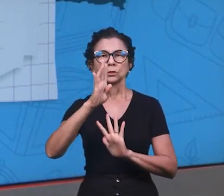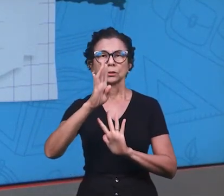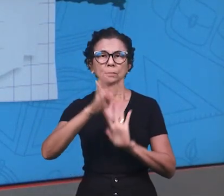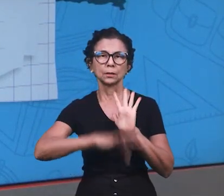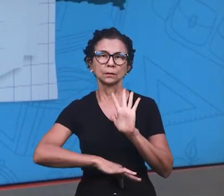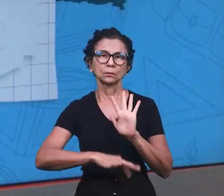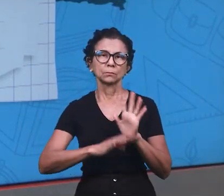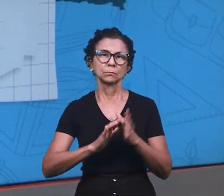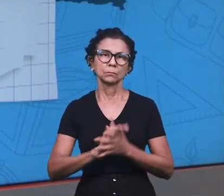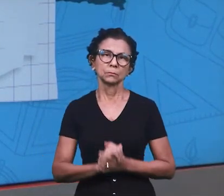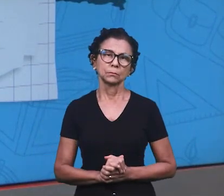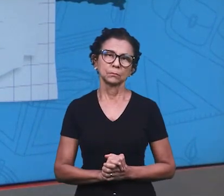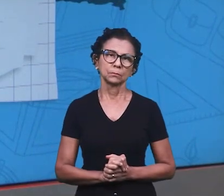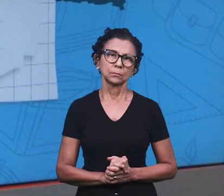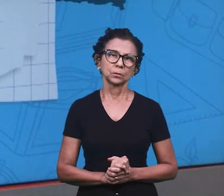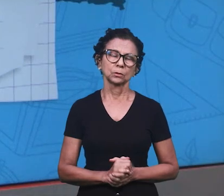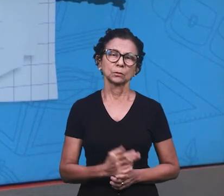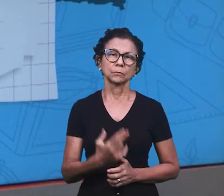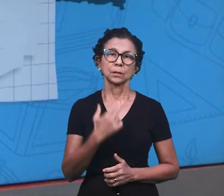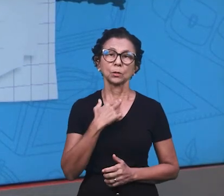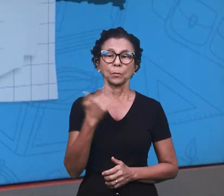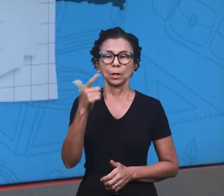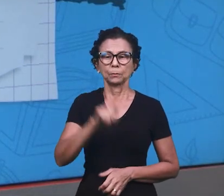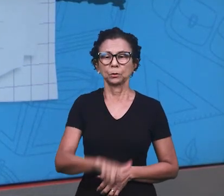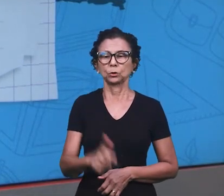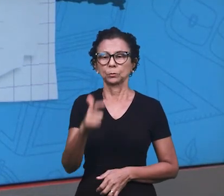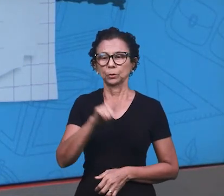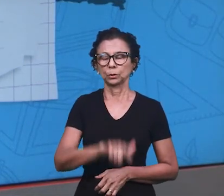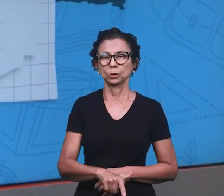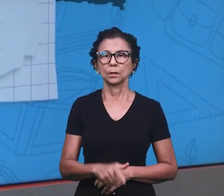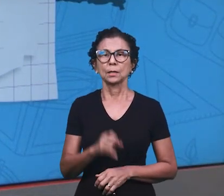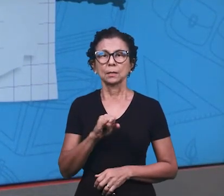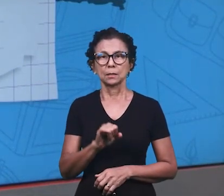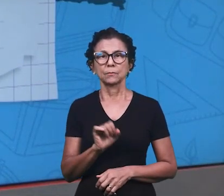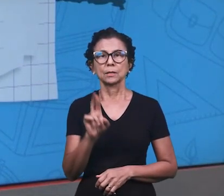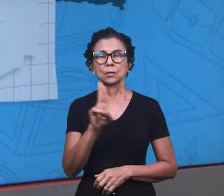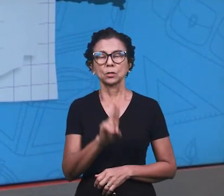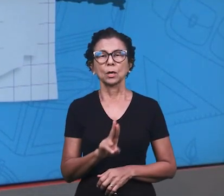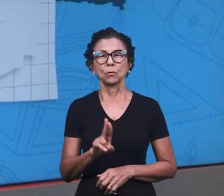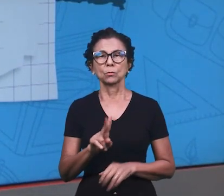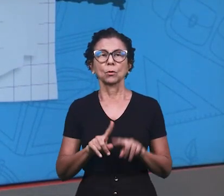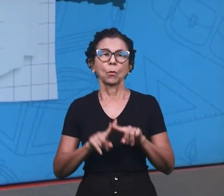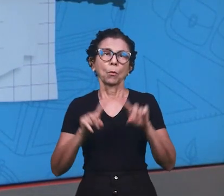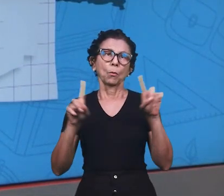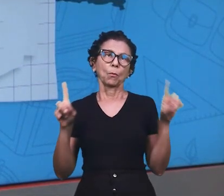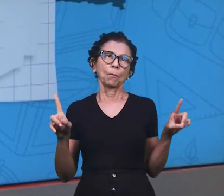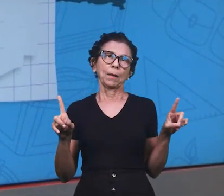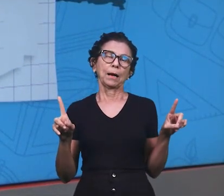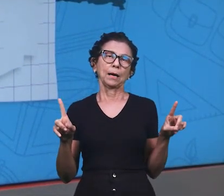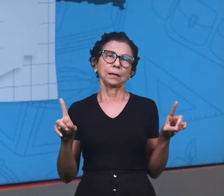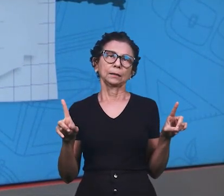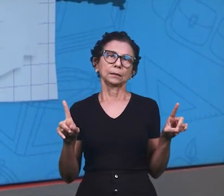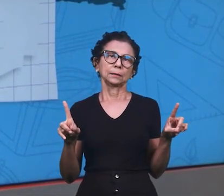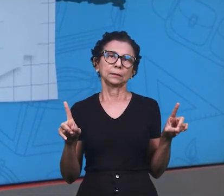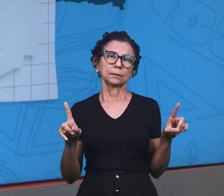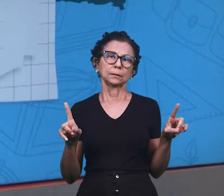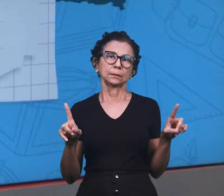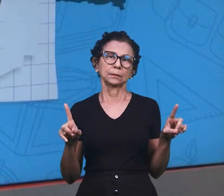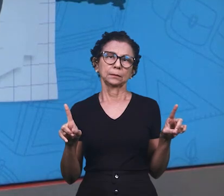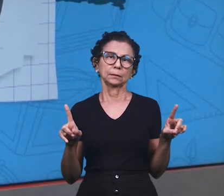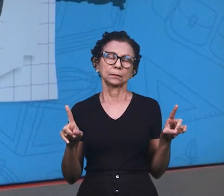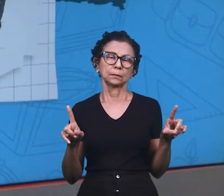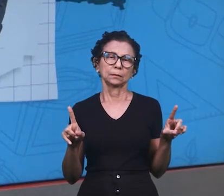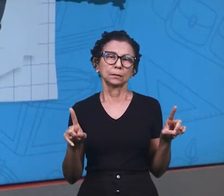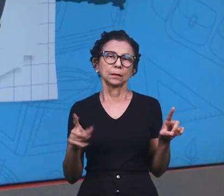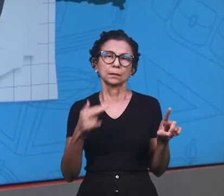pode ficar o tempo todo repetindo. Se você já usou o porém na introdução, você não vai entrar de novo com porém no desenvolvimento 1, porém novamente